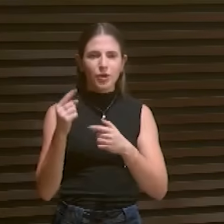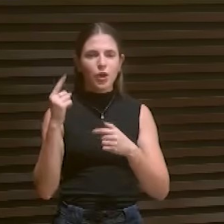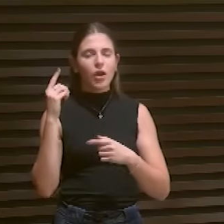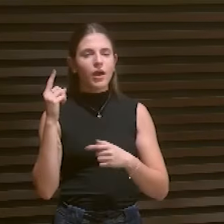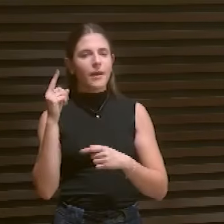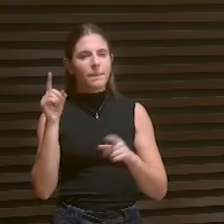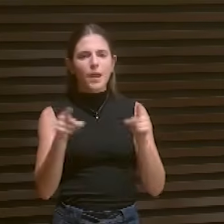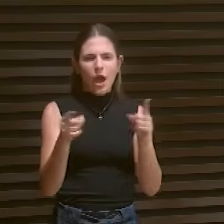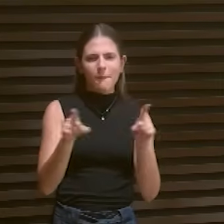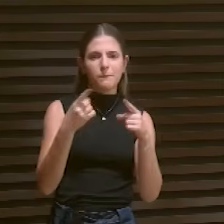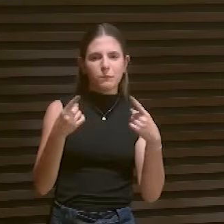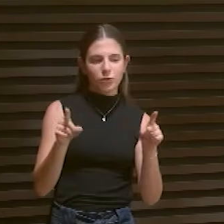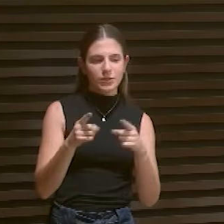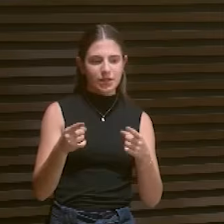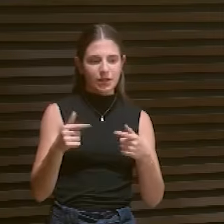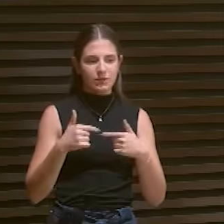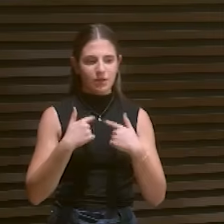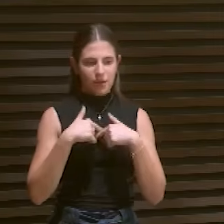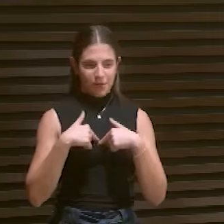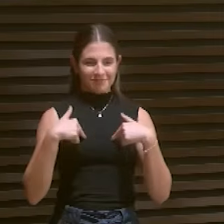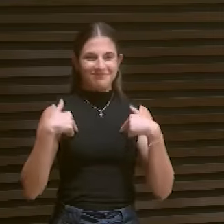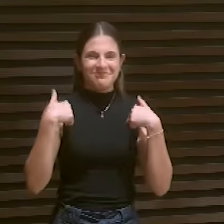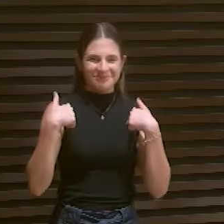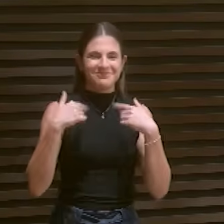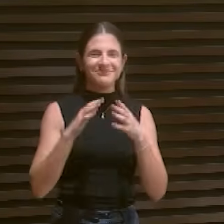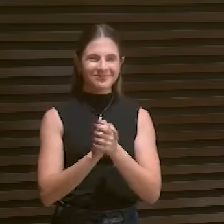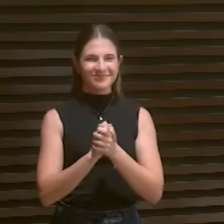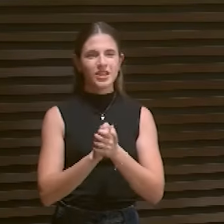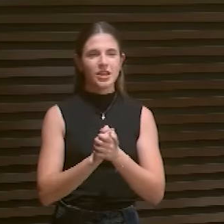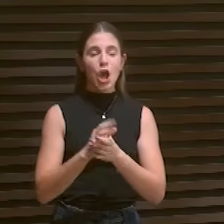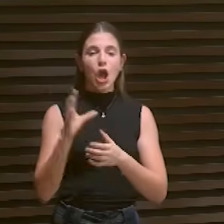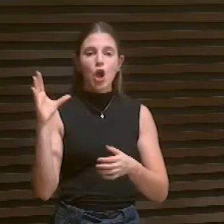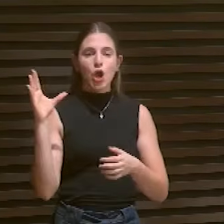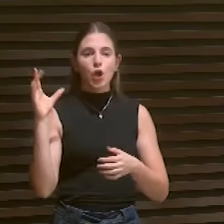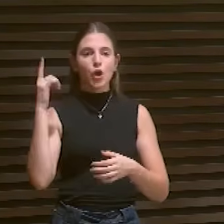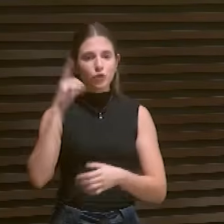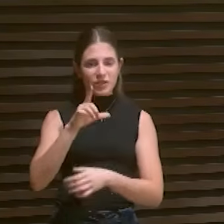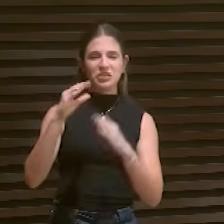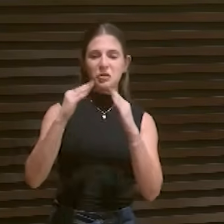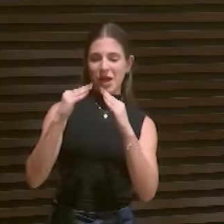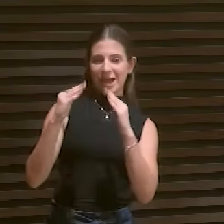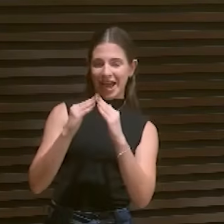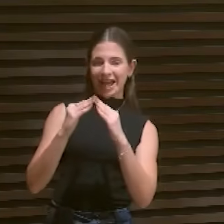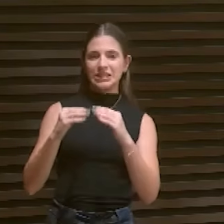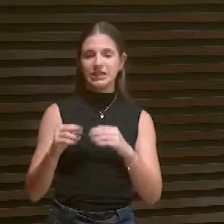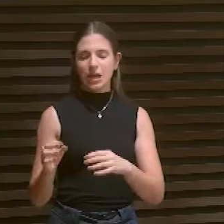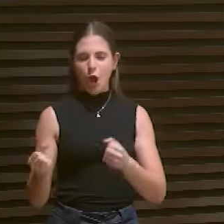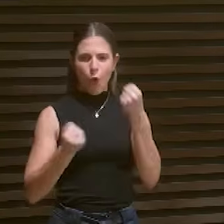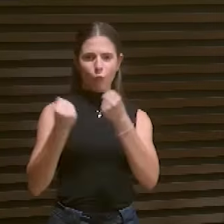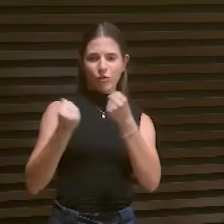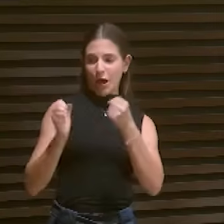mostrar decotes, assistir seriados, conseguir uma segunda casa, comprar um sedã de luxo, baixar um